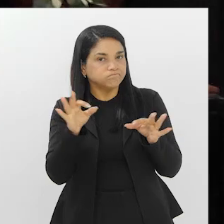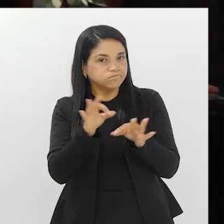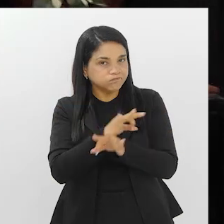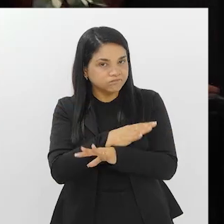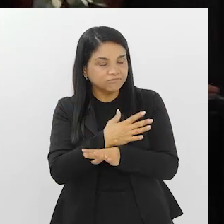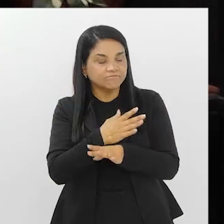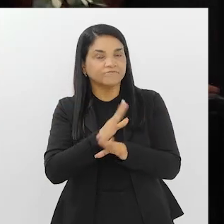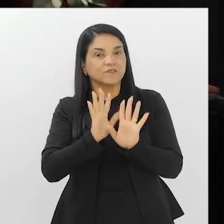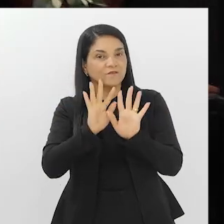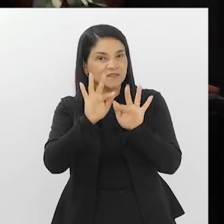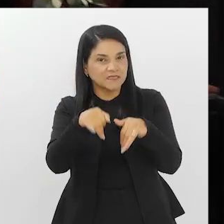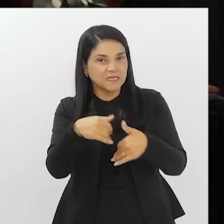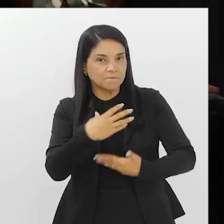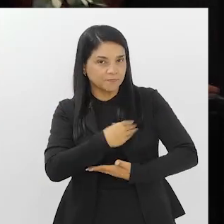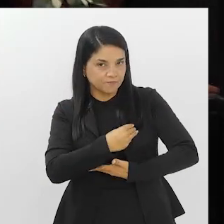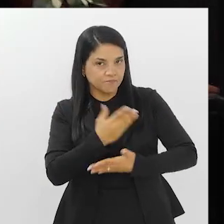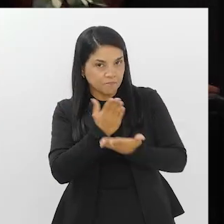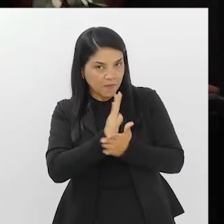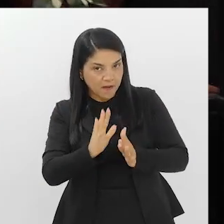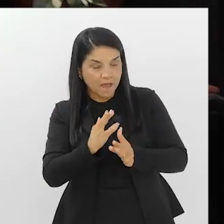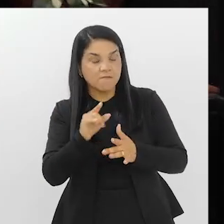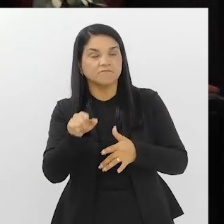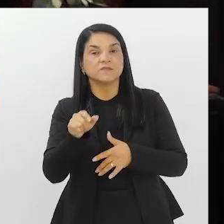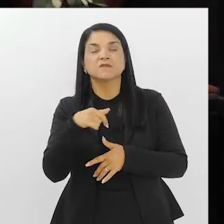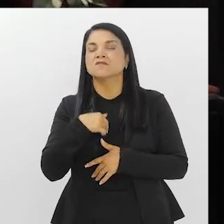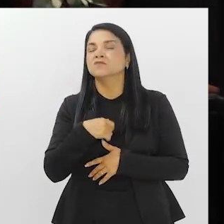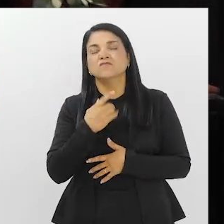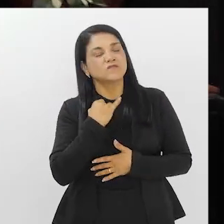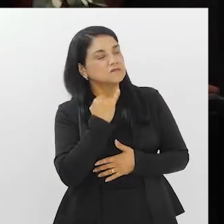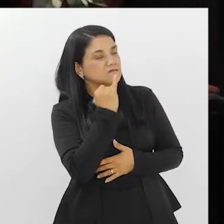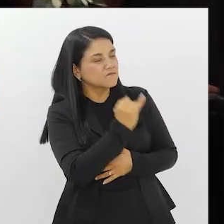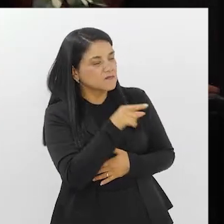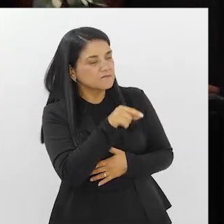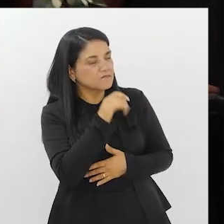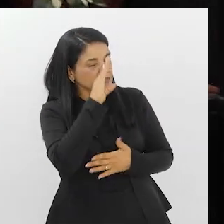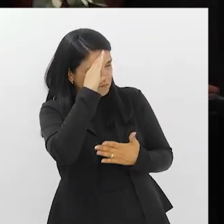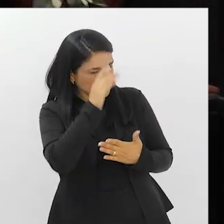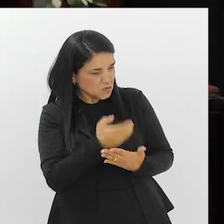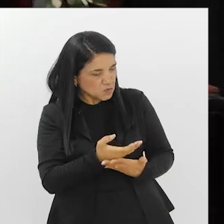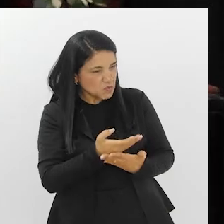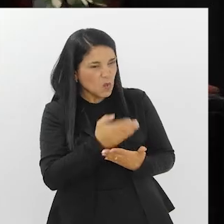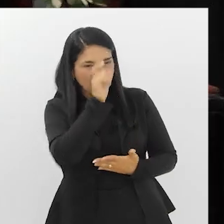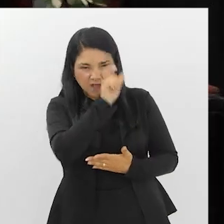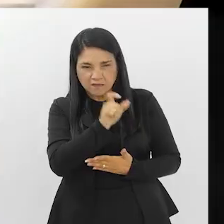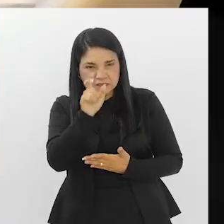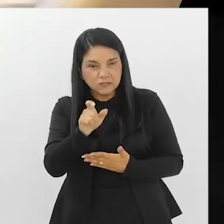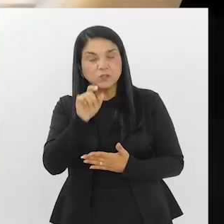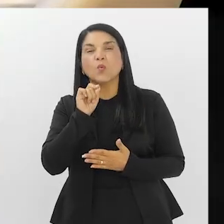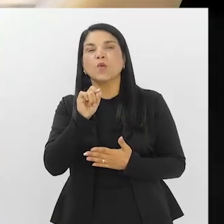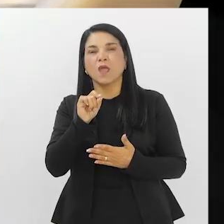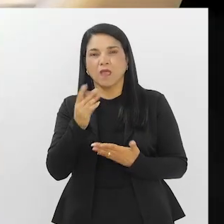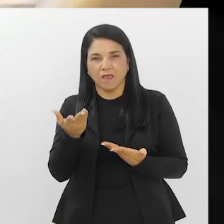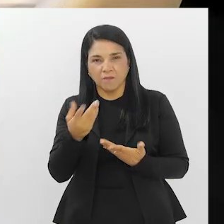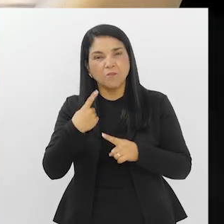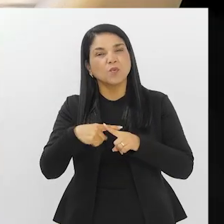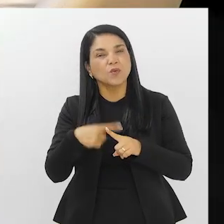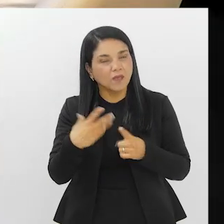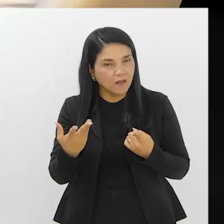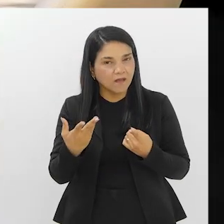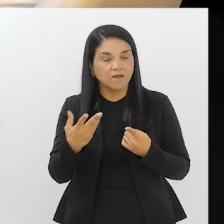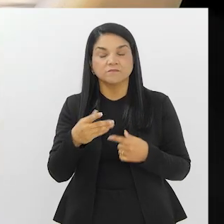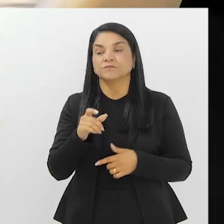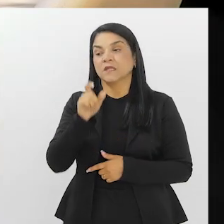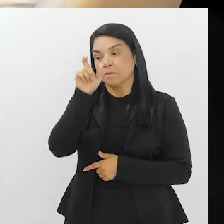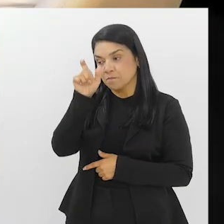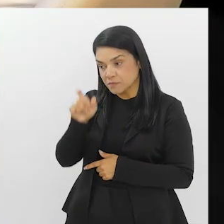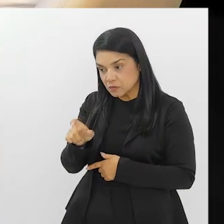você fala que há muitas pessoas que não acreditam, é baseado em quê que elas não acreditam? Elas acreditam